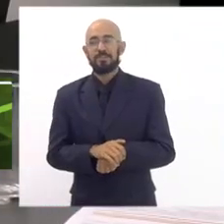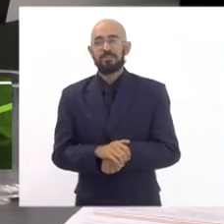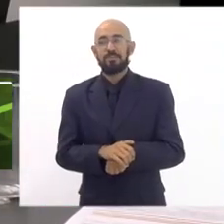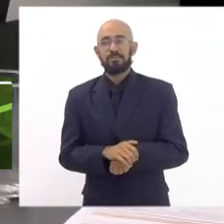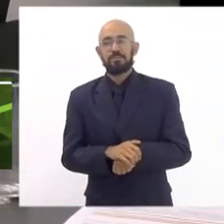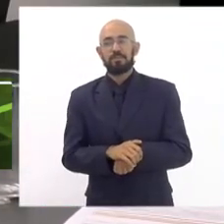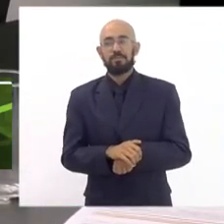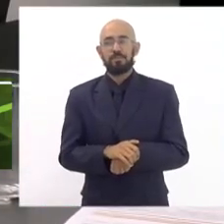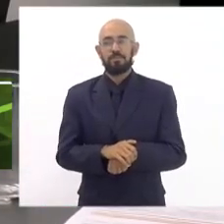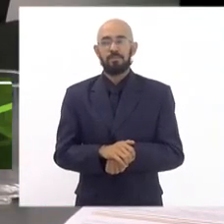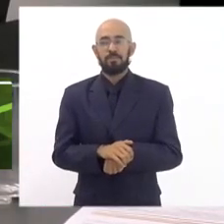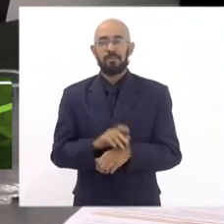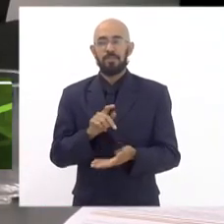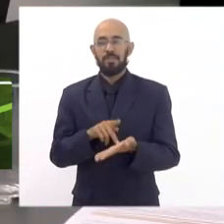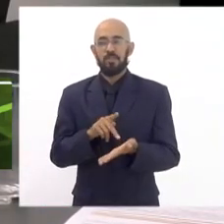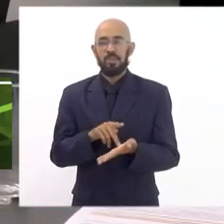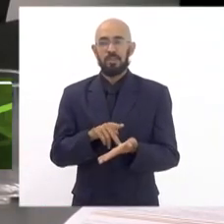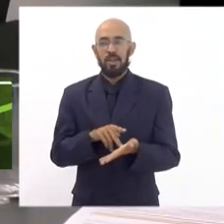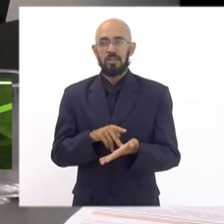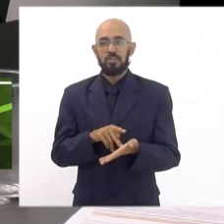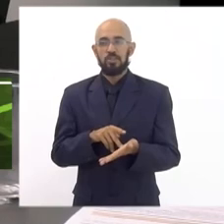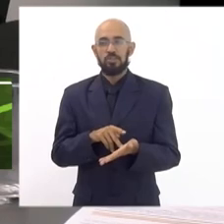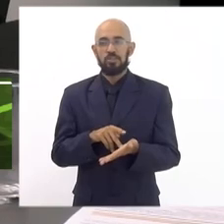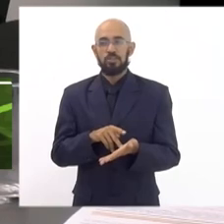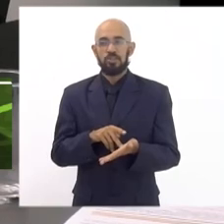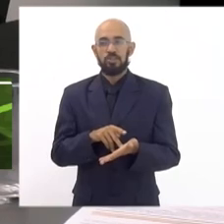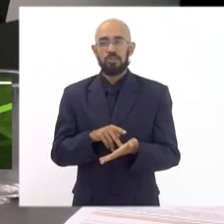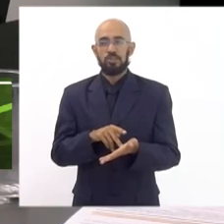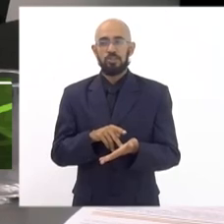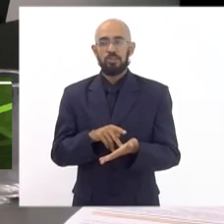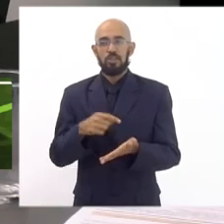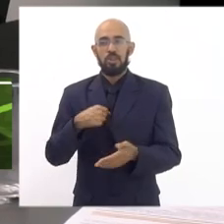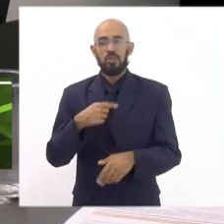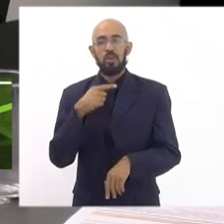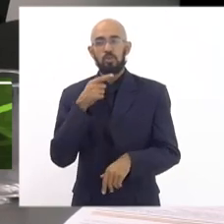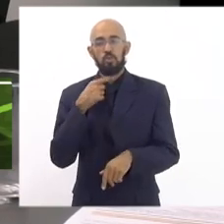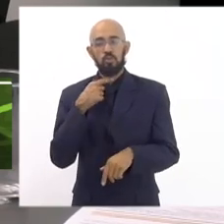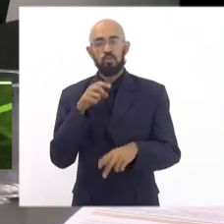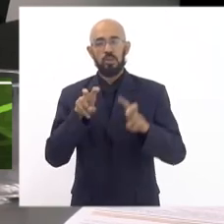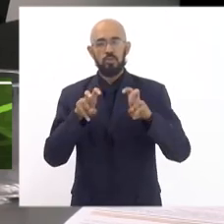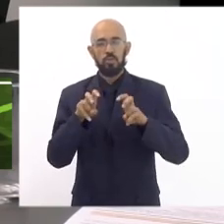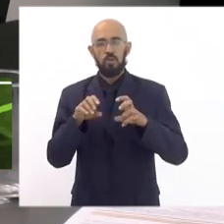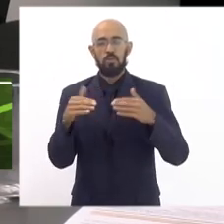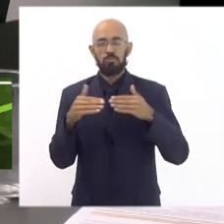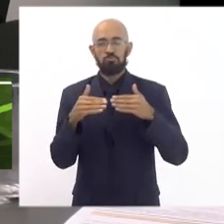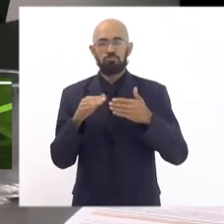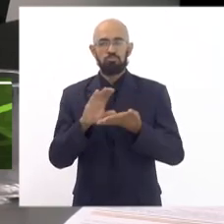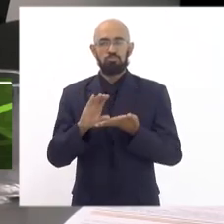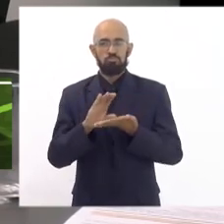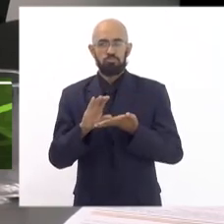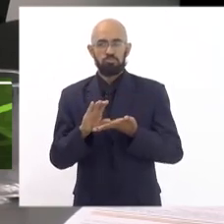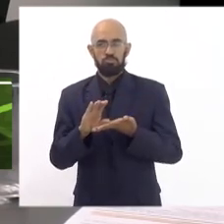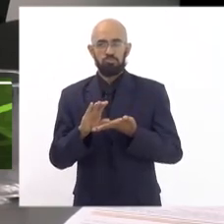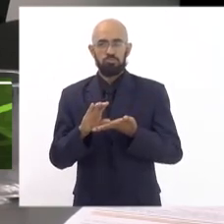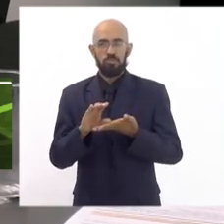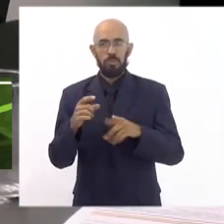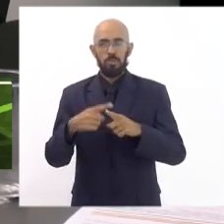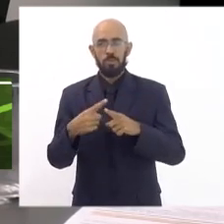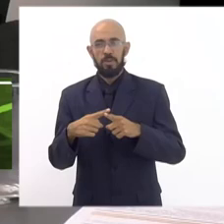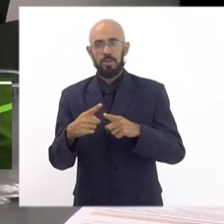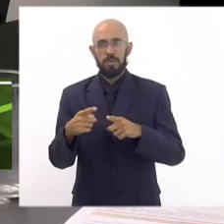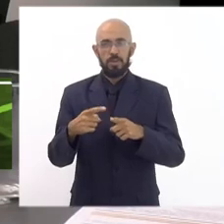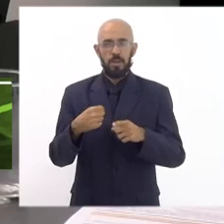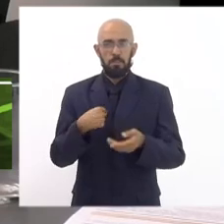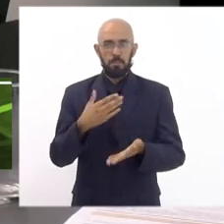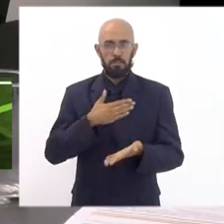Na verdade, eu confesso que eu tenho até dúvidas sobre a questão da constitucionalidade ou. Porque o que eu me